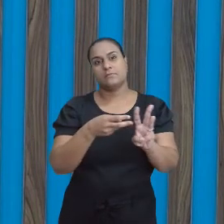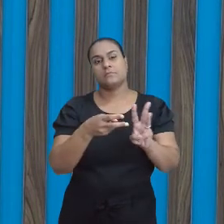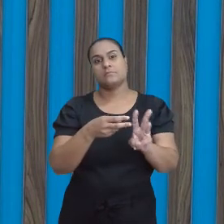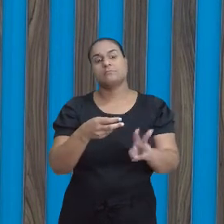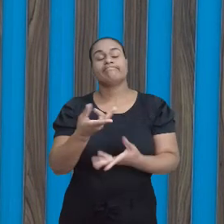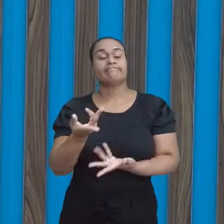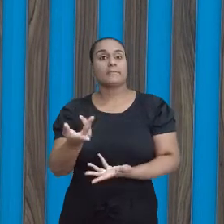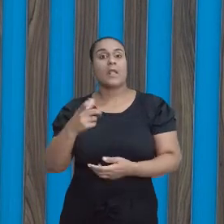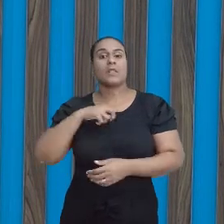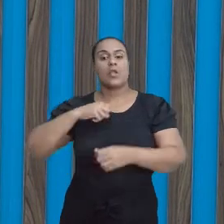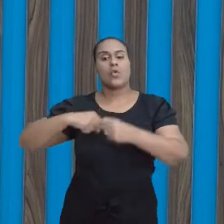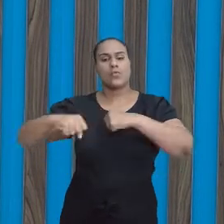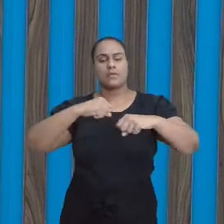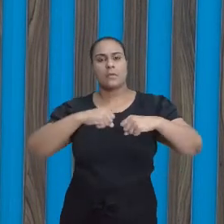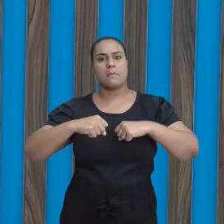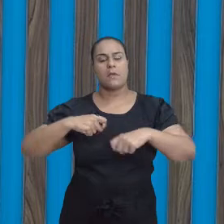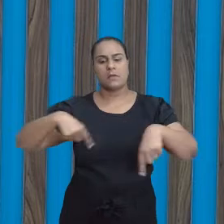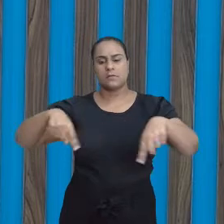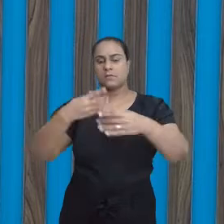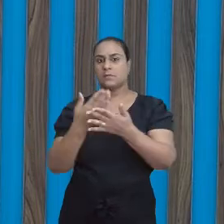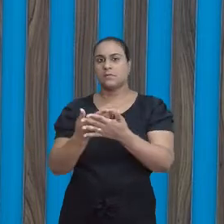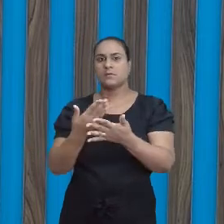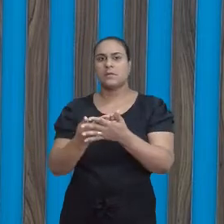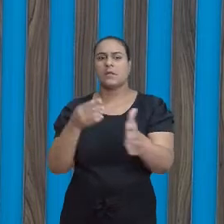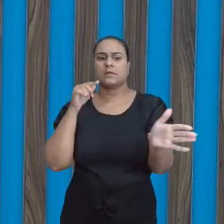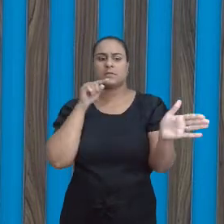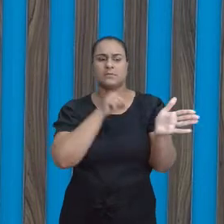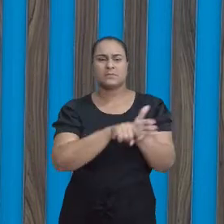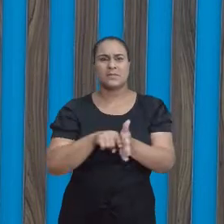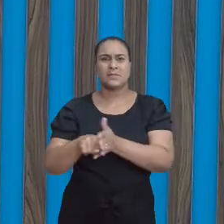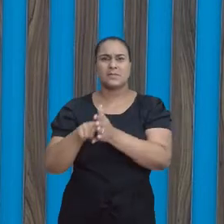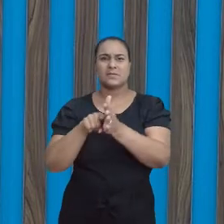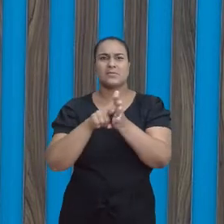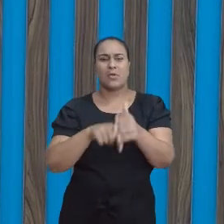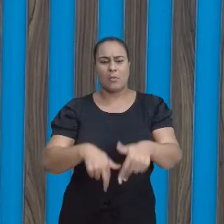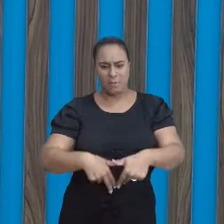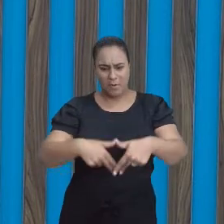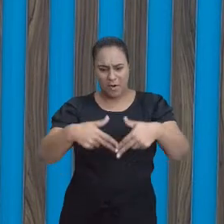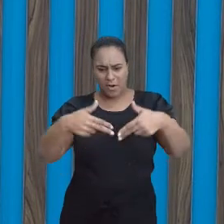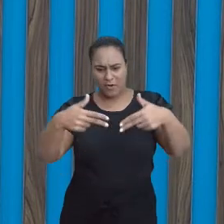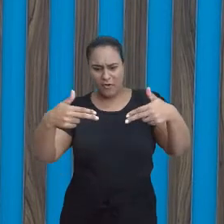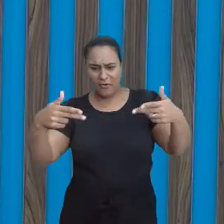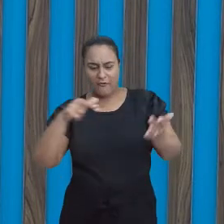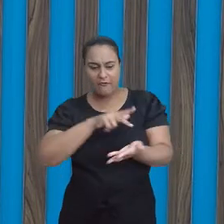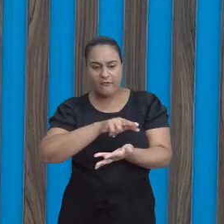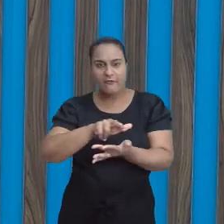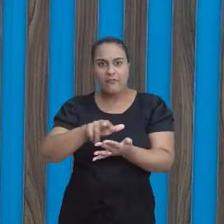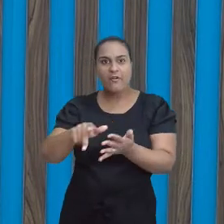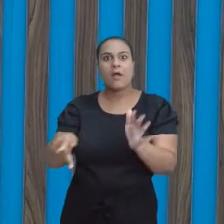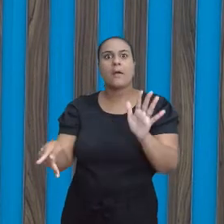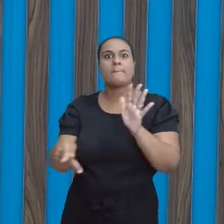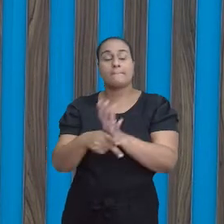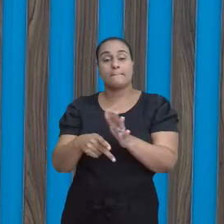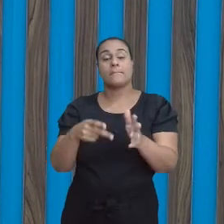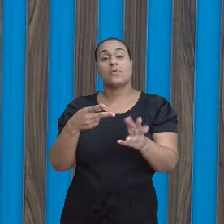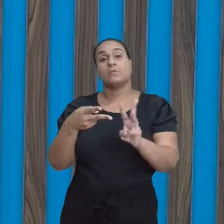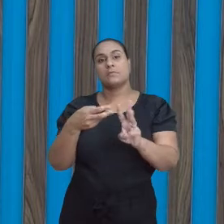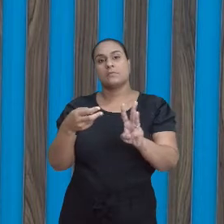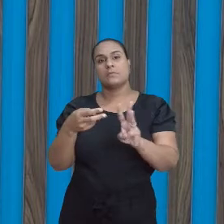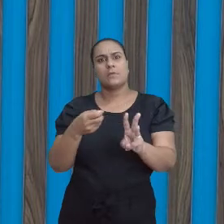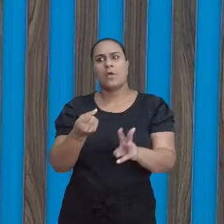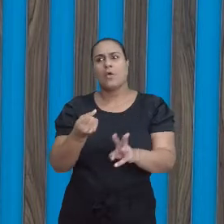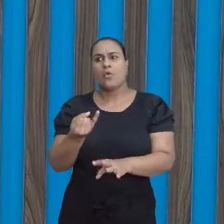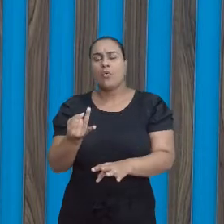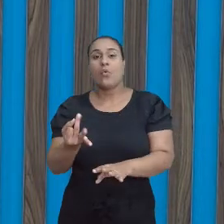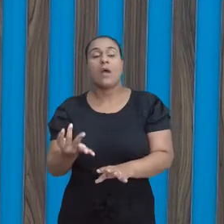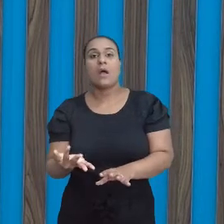sala de aula, pesquisasse quantas etnias indígenas existem aqui em Pernambuco, quantas são, quantas ainda